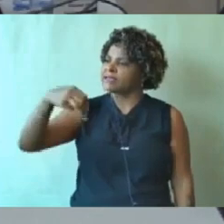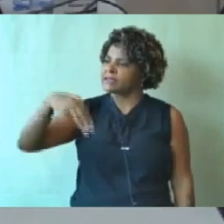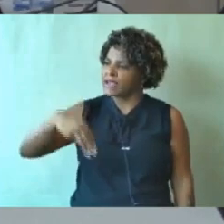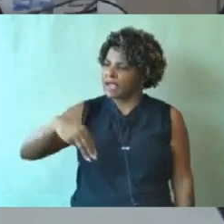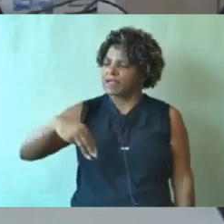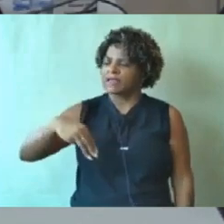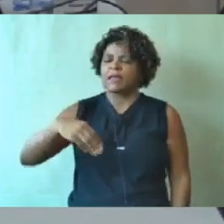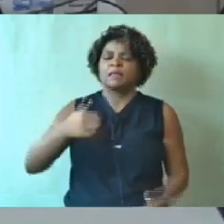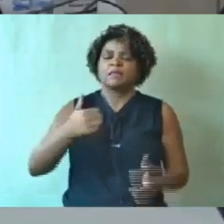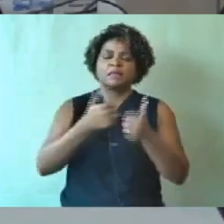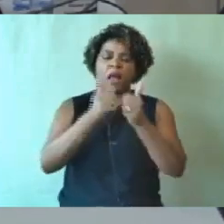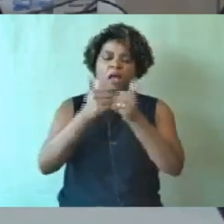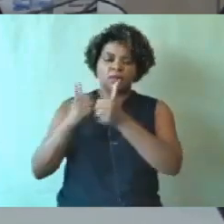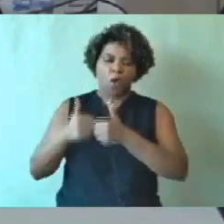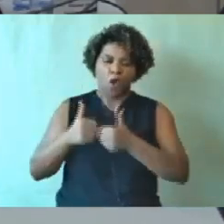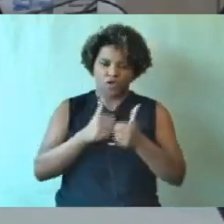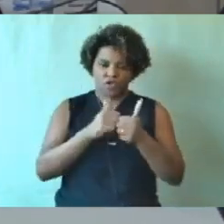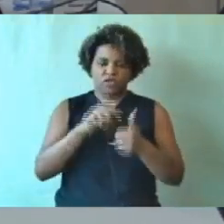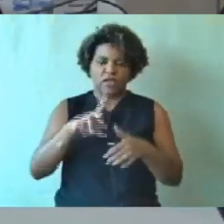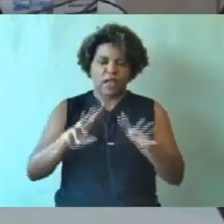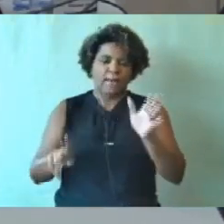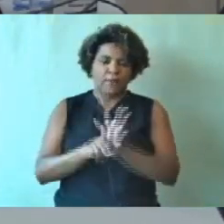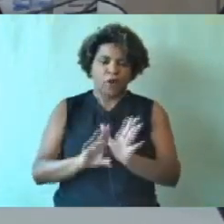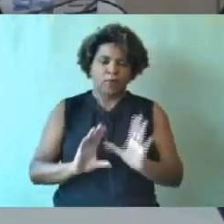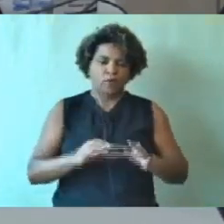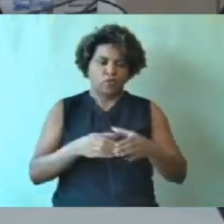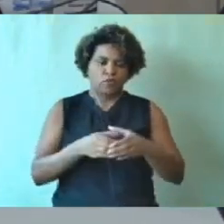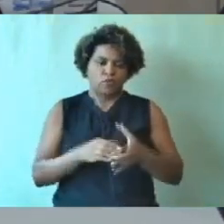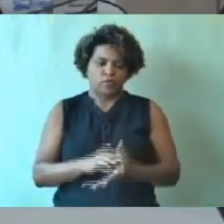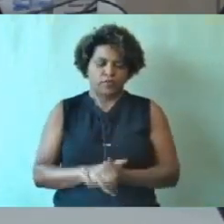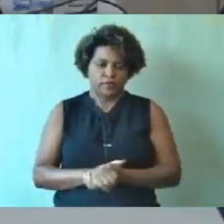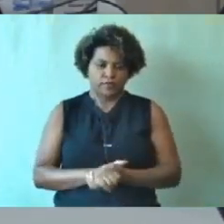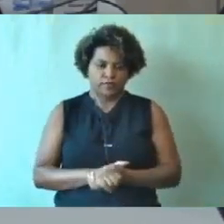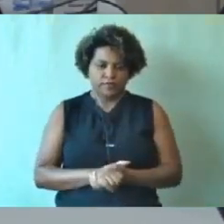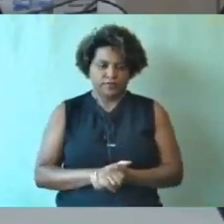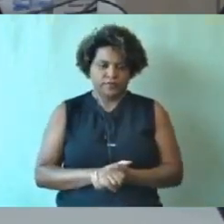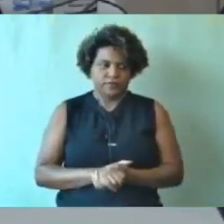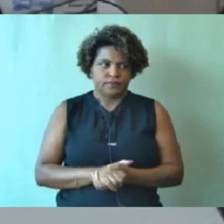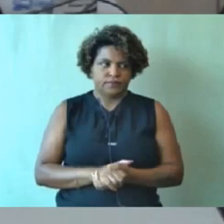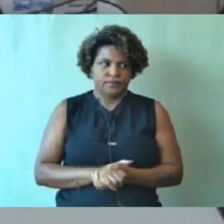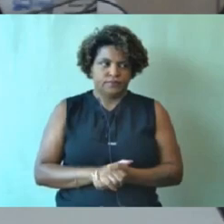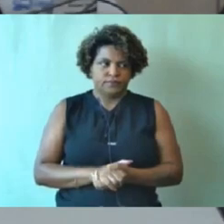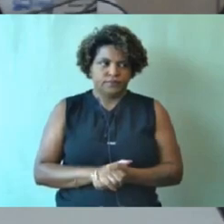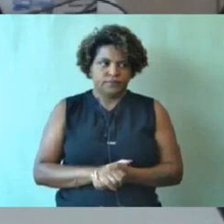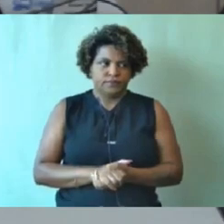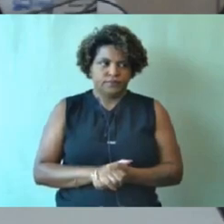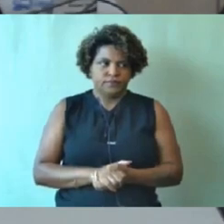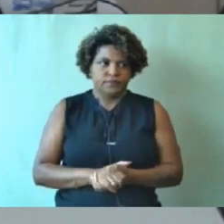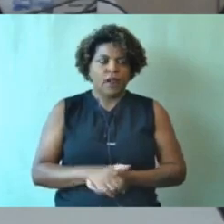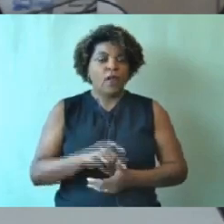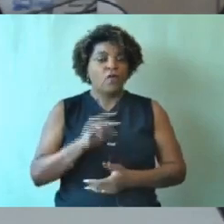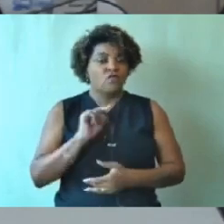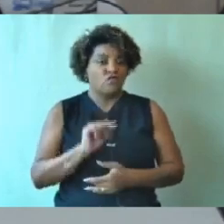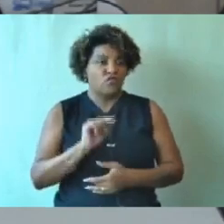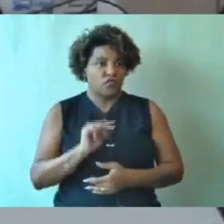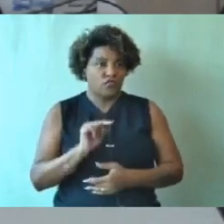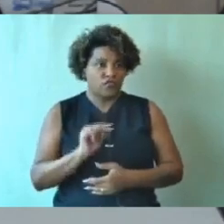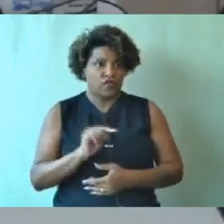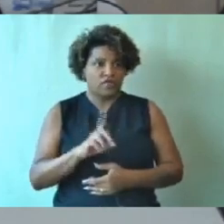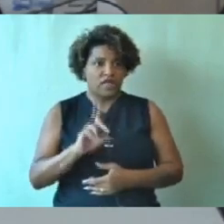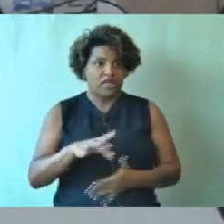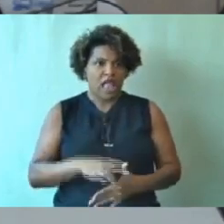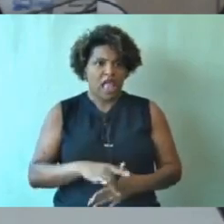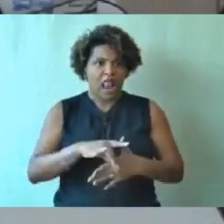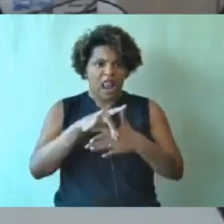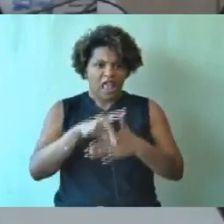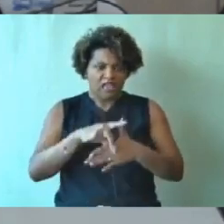A dívida lá era do nosso grupo. A dívida é do grupo do senhor. E o senhor, como líder do consórcio, foi o senhor